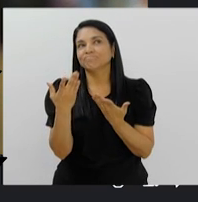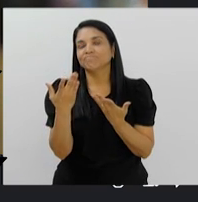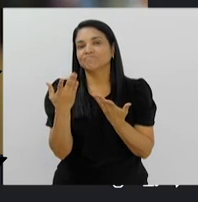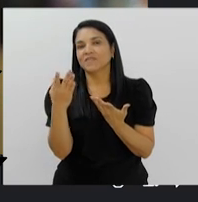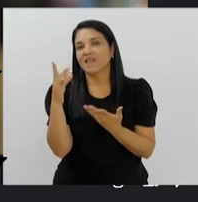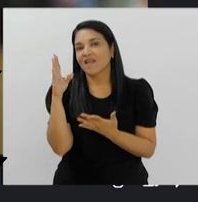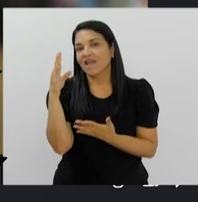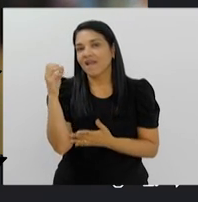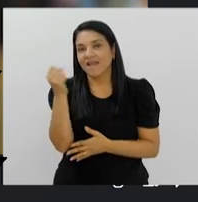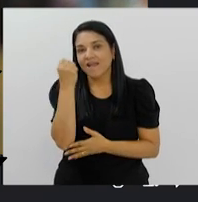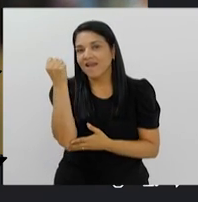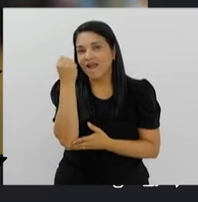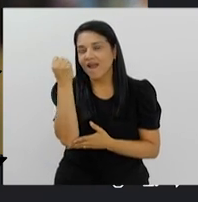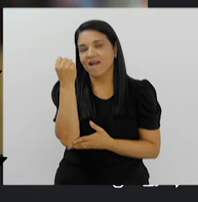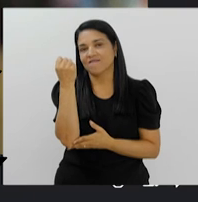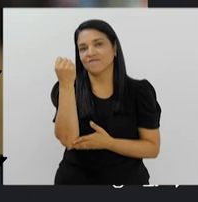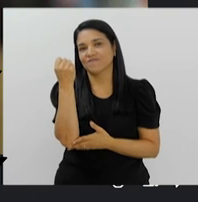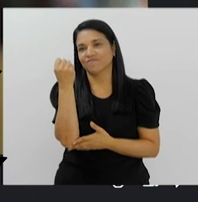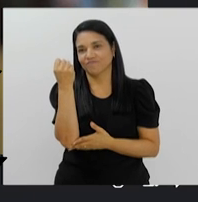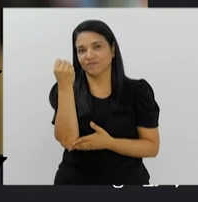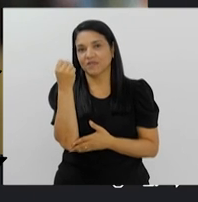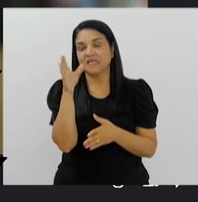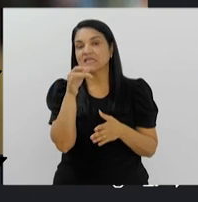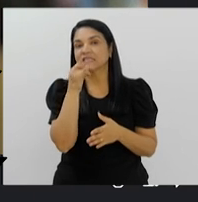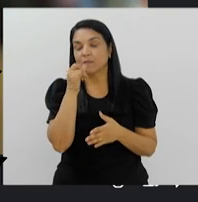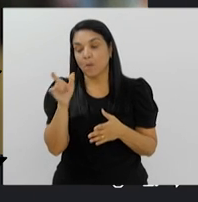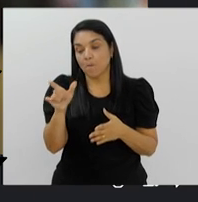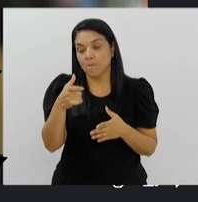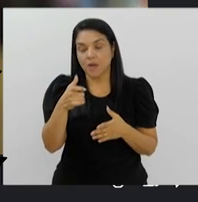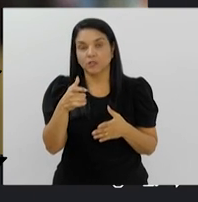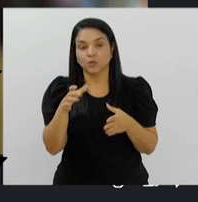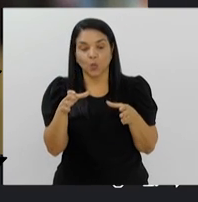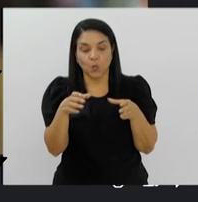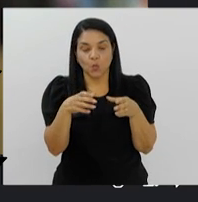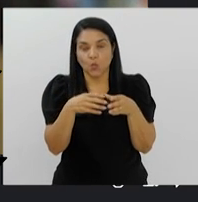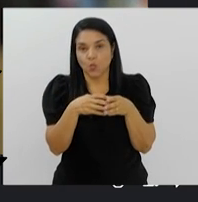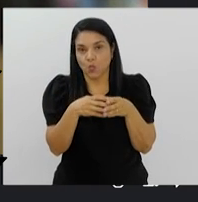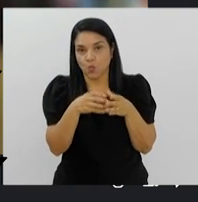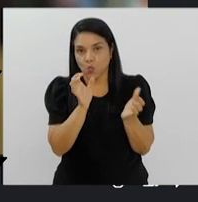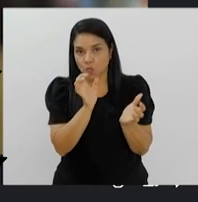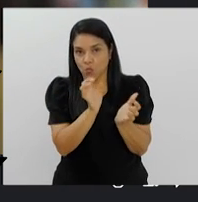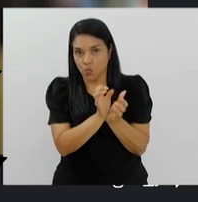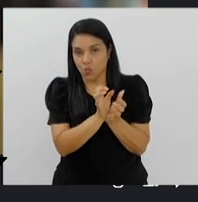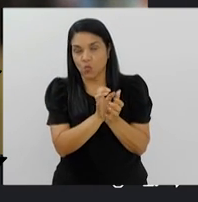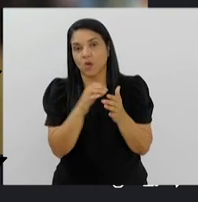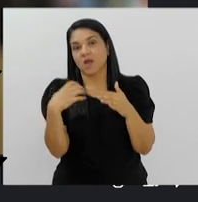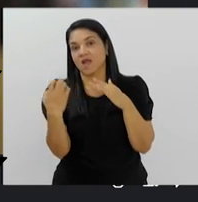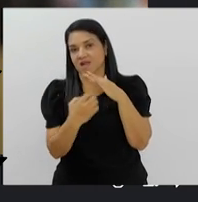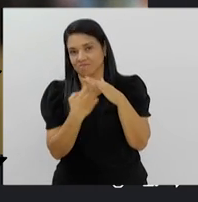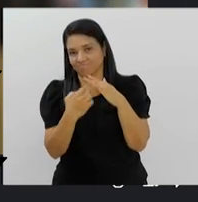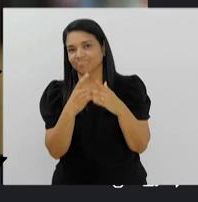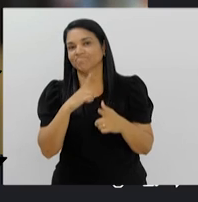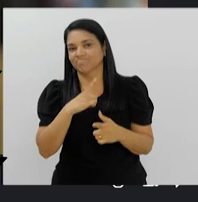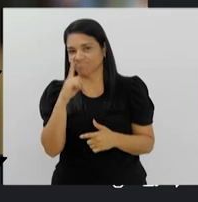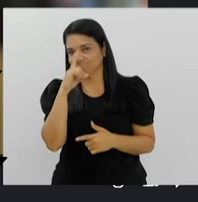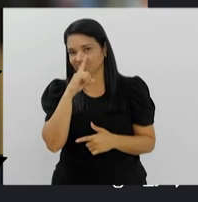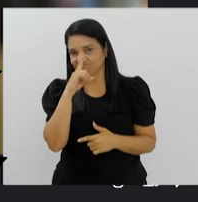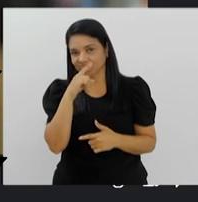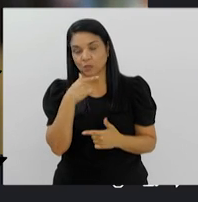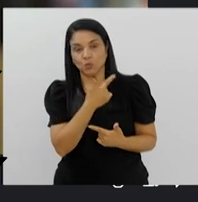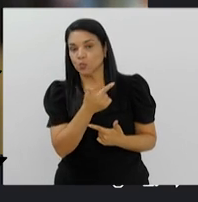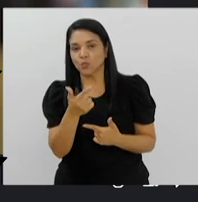de planos coletivos principalmente planos por adesão planos empresariais esses planos eles não garantem a mesma